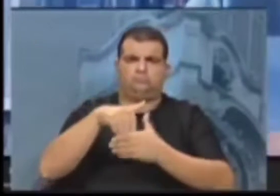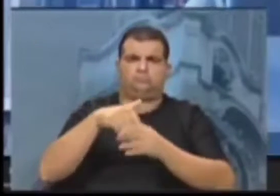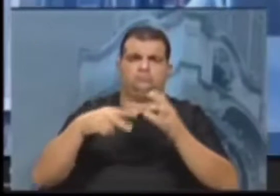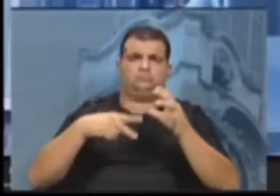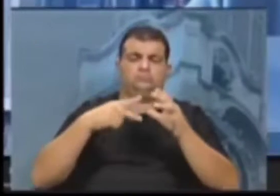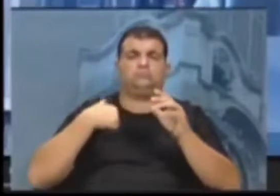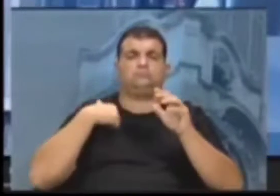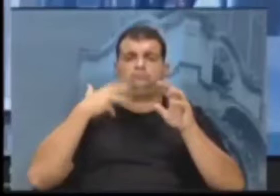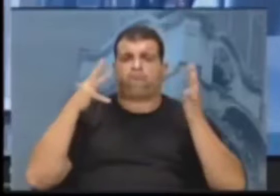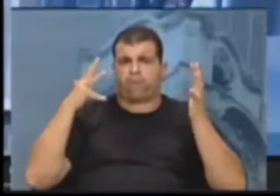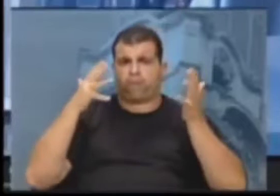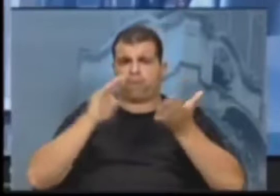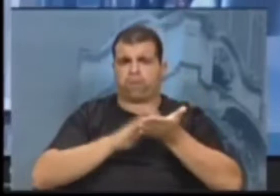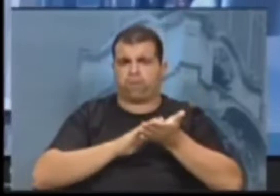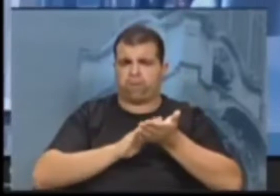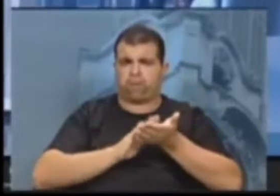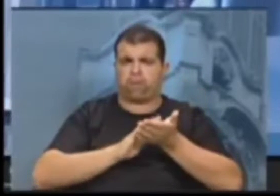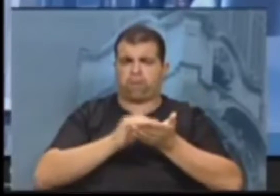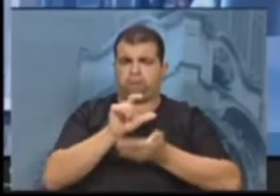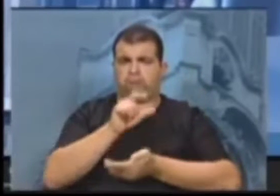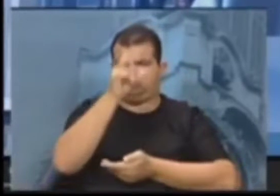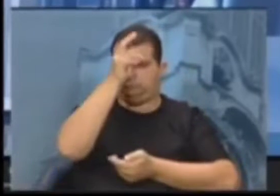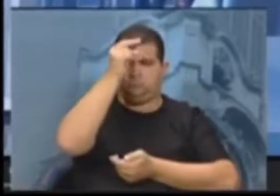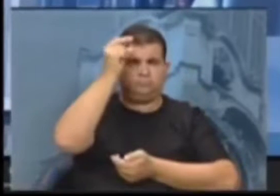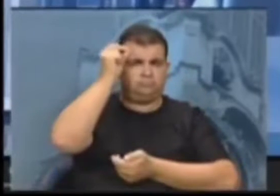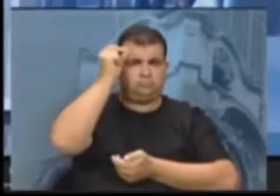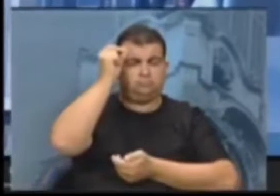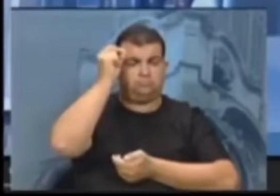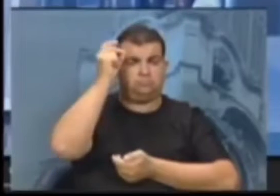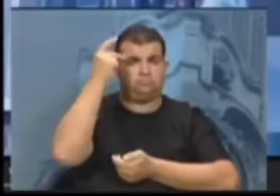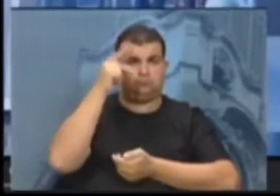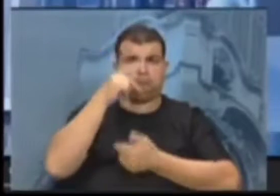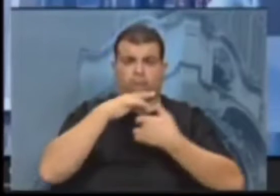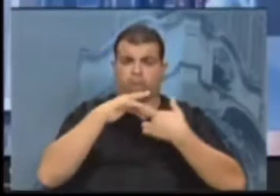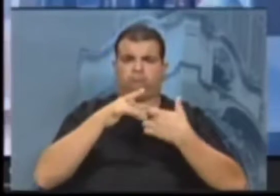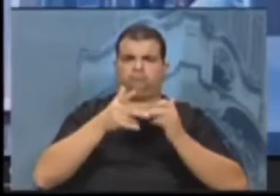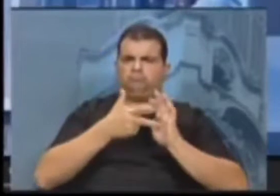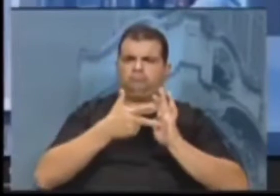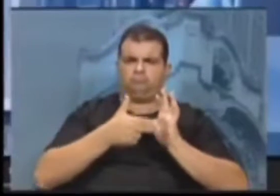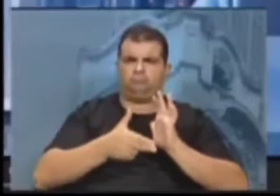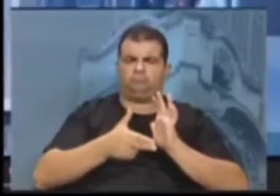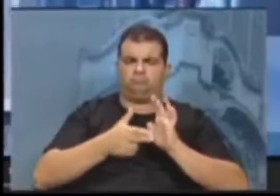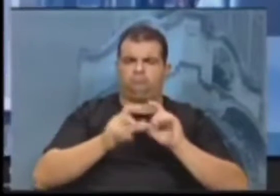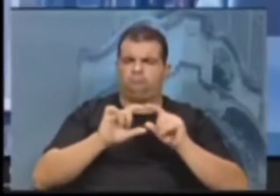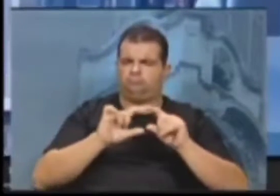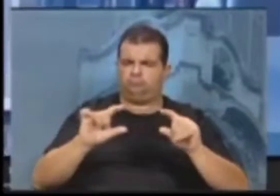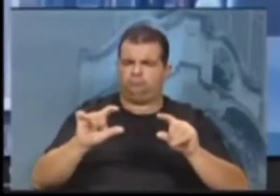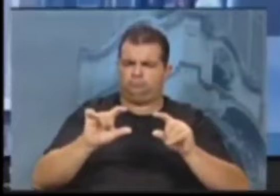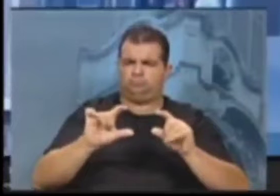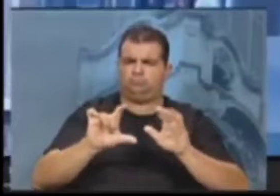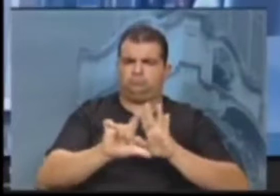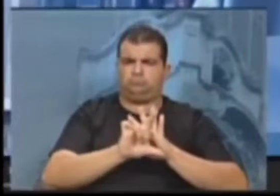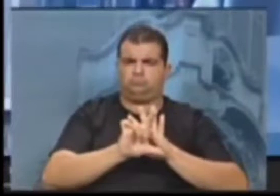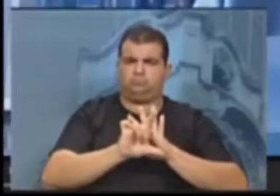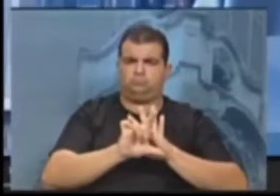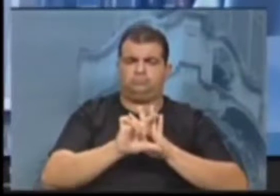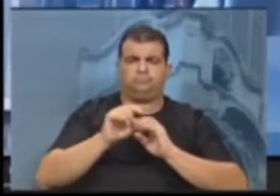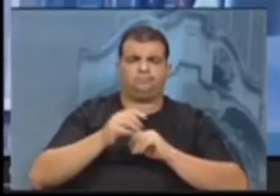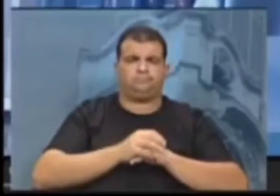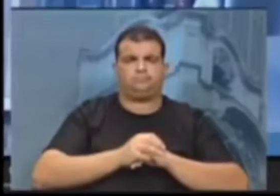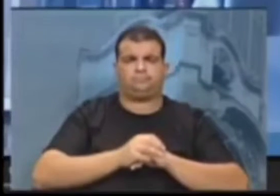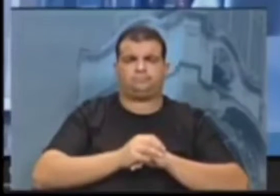mesmo elogiei o prefeito por essa iniciativa de vetar um trecho da lei